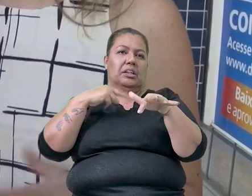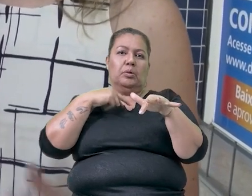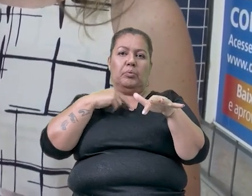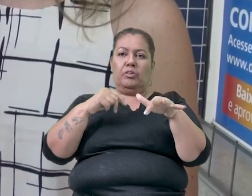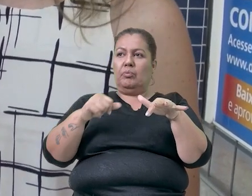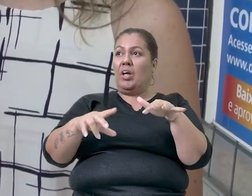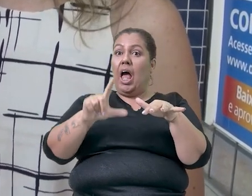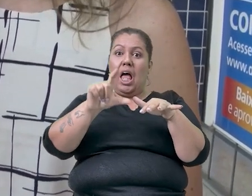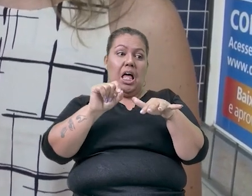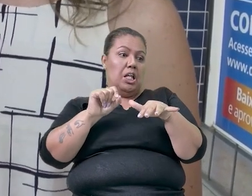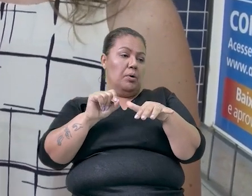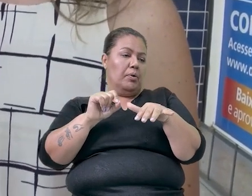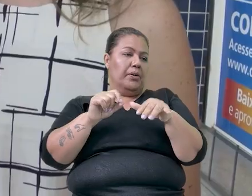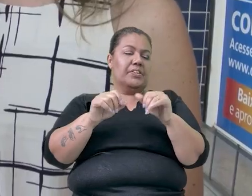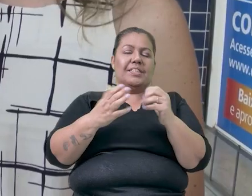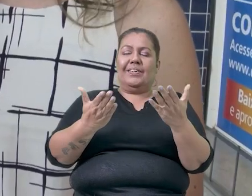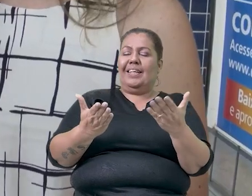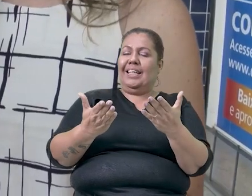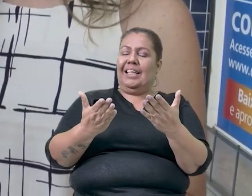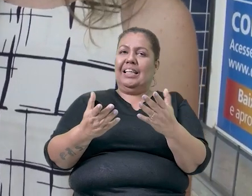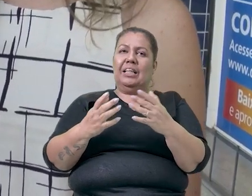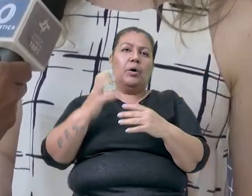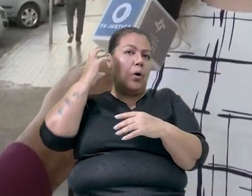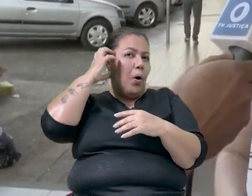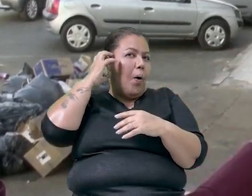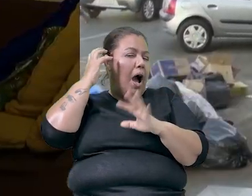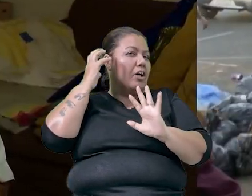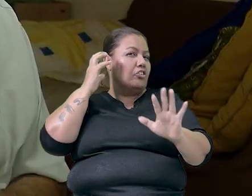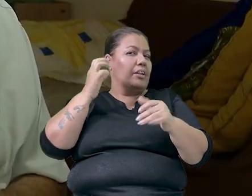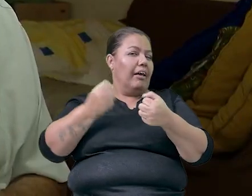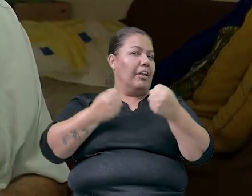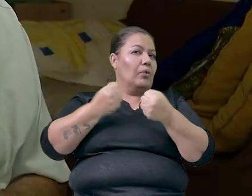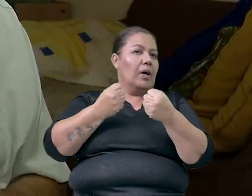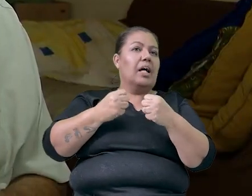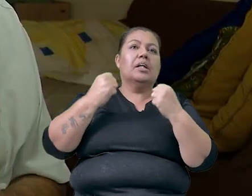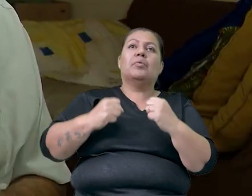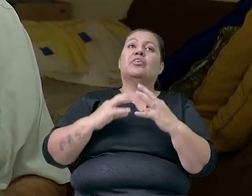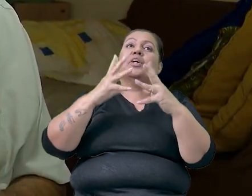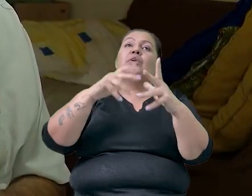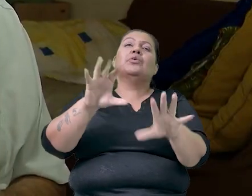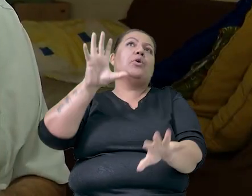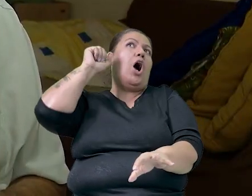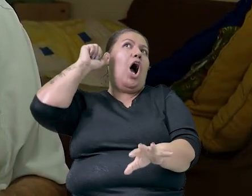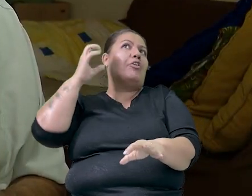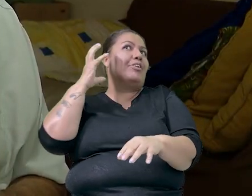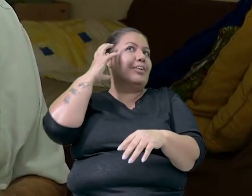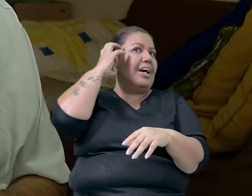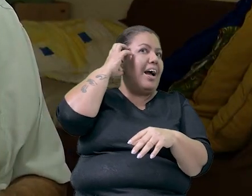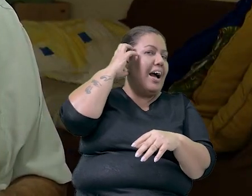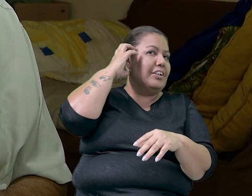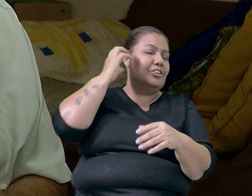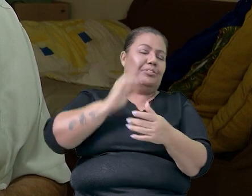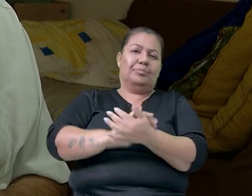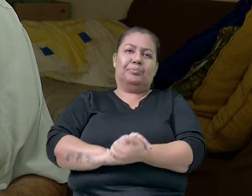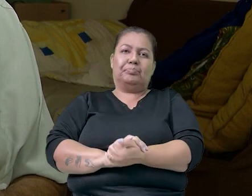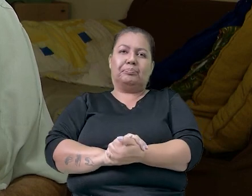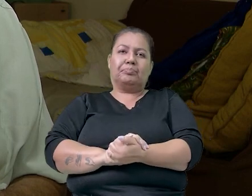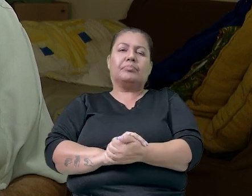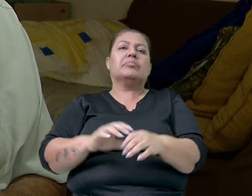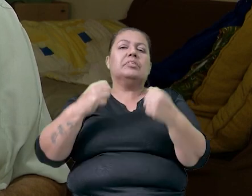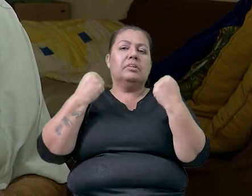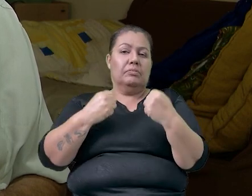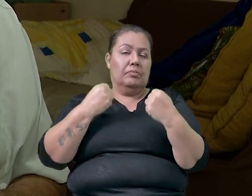mexer, não pode escolher, então o rádio já está ali. Você pode fazer tudo ouvindo o rádio, né? Você